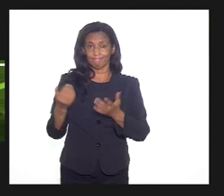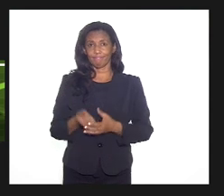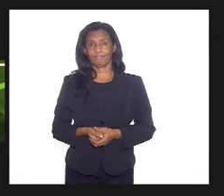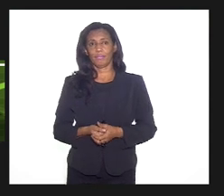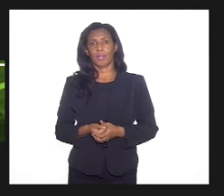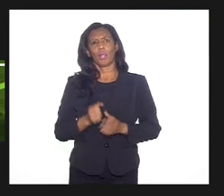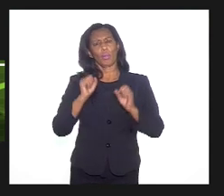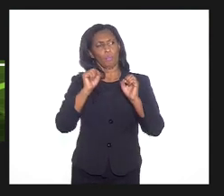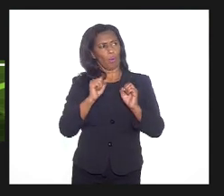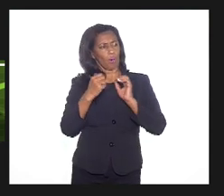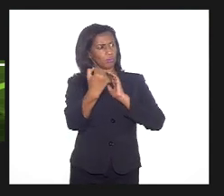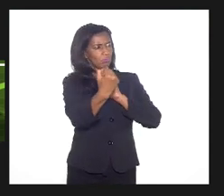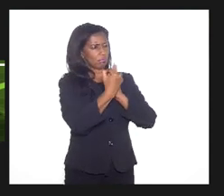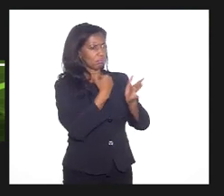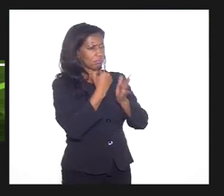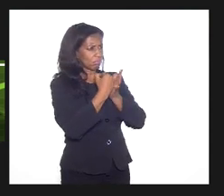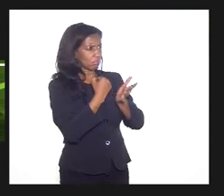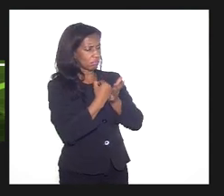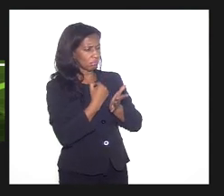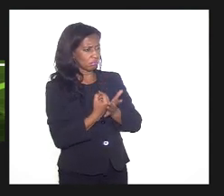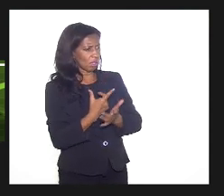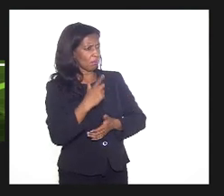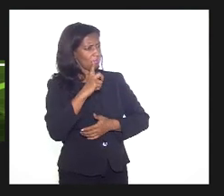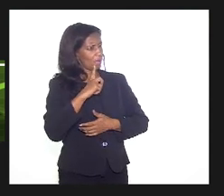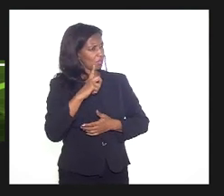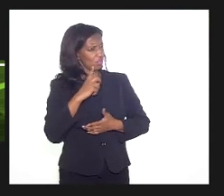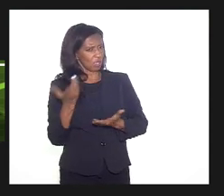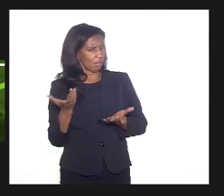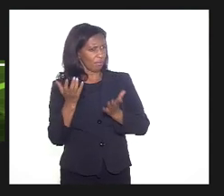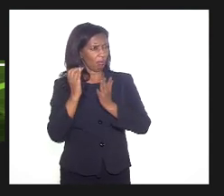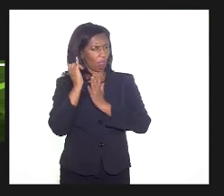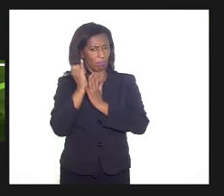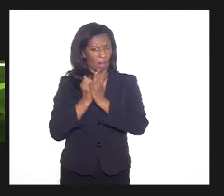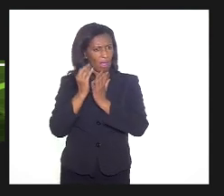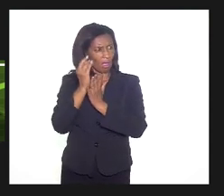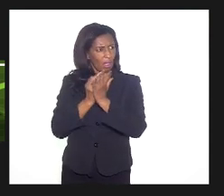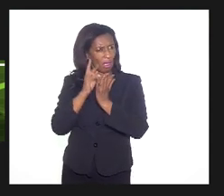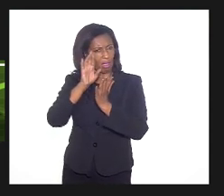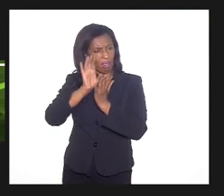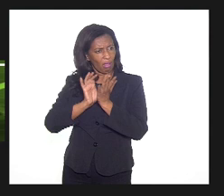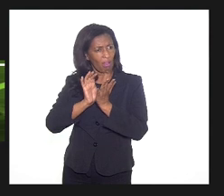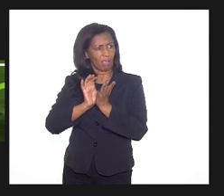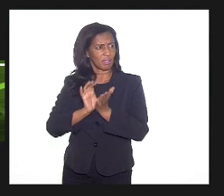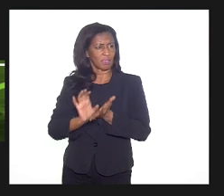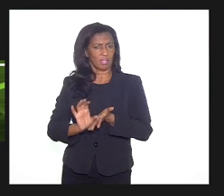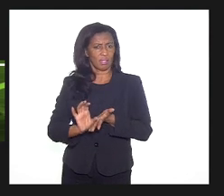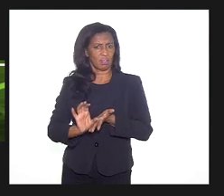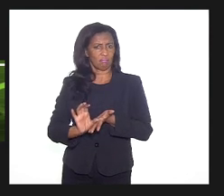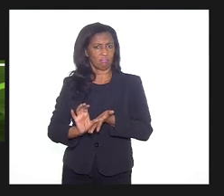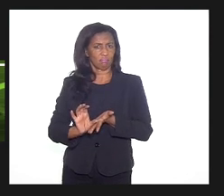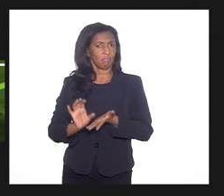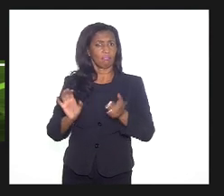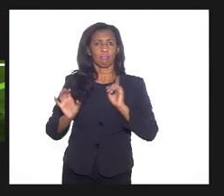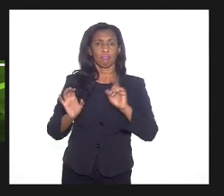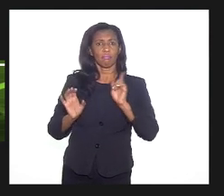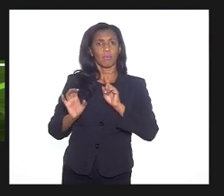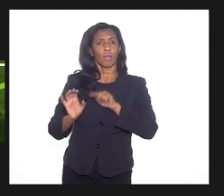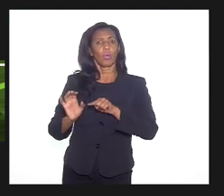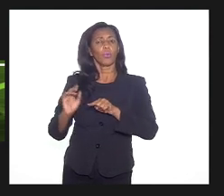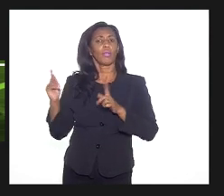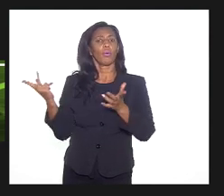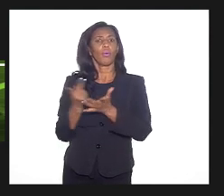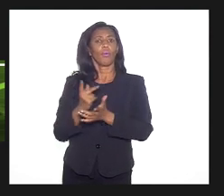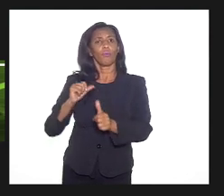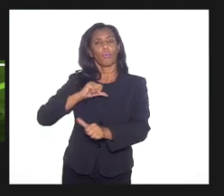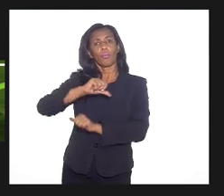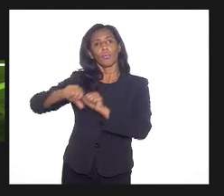perguntar, mas houve um incremento de receita? Não. Na realidade, o que houve foi uma mudança